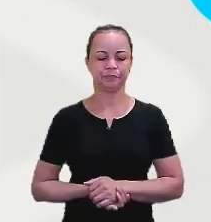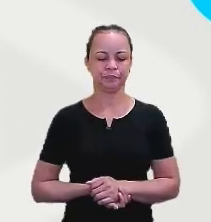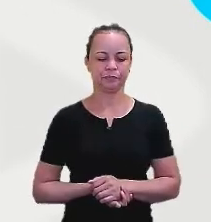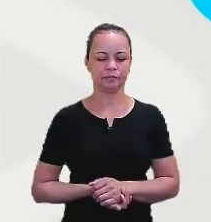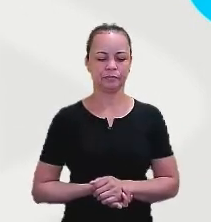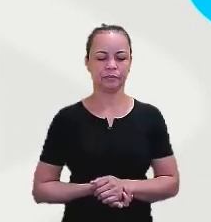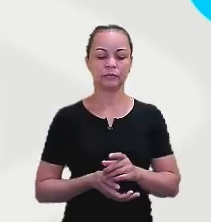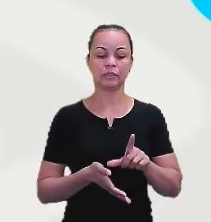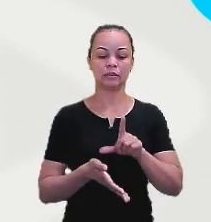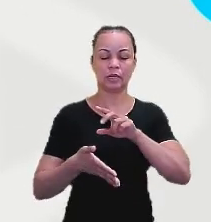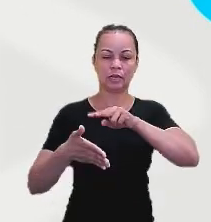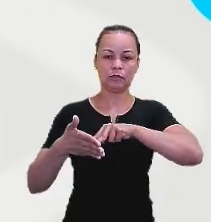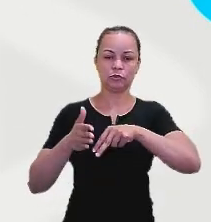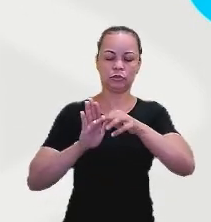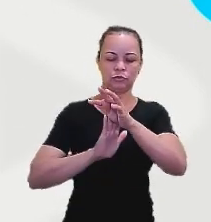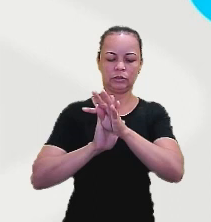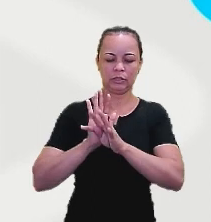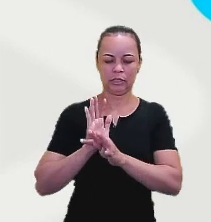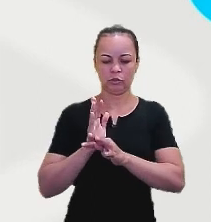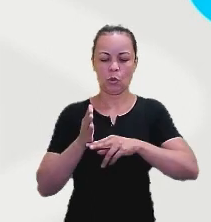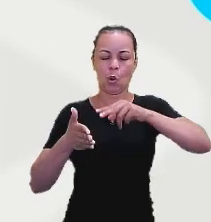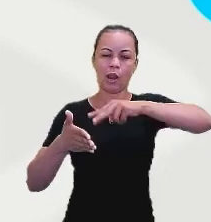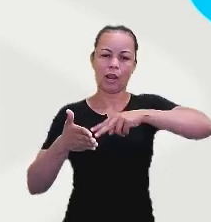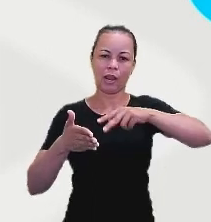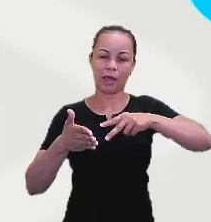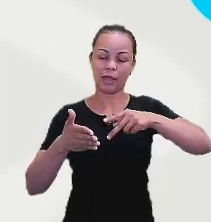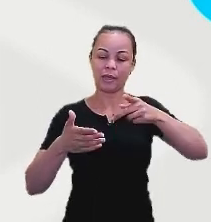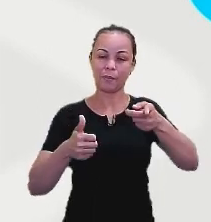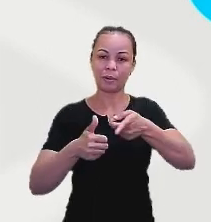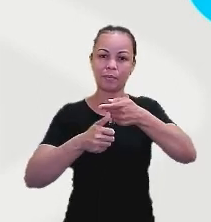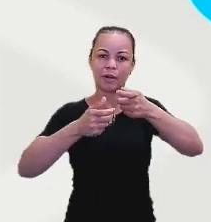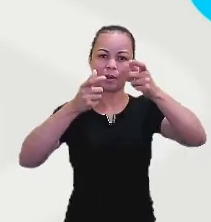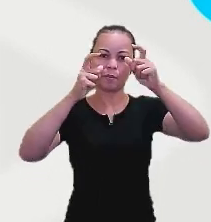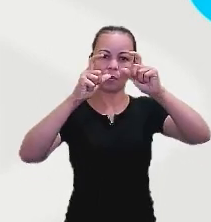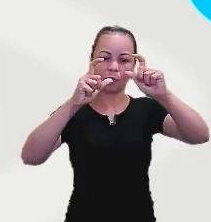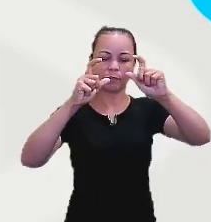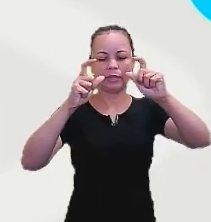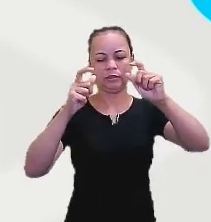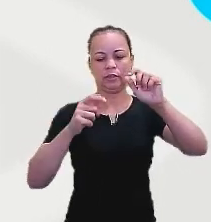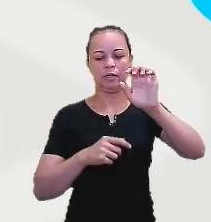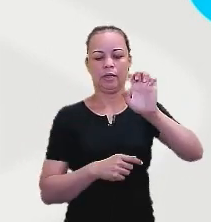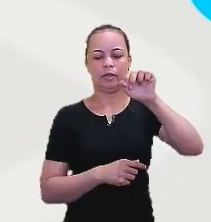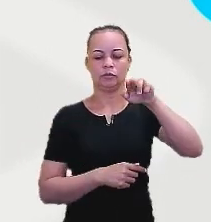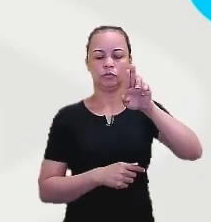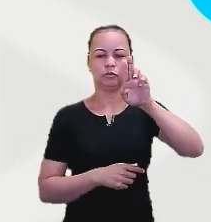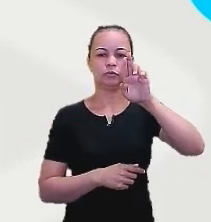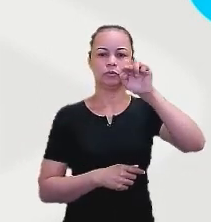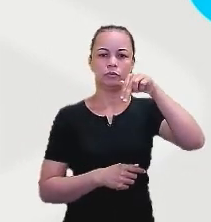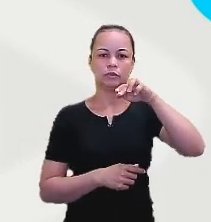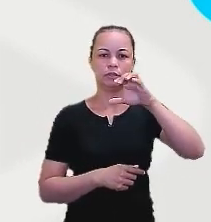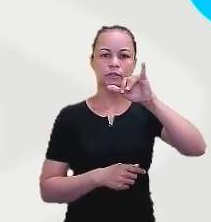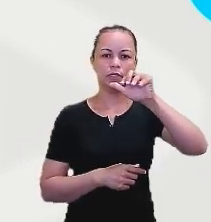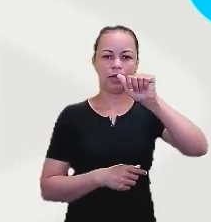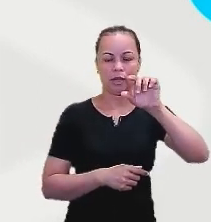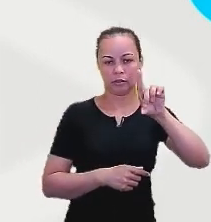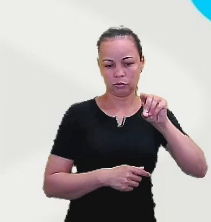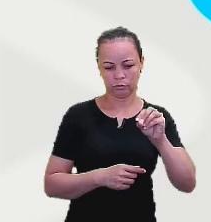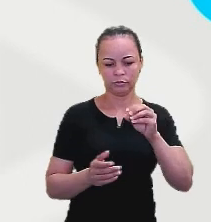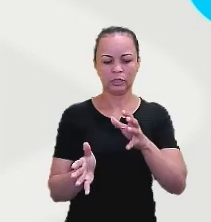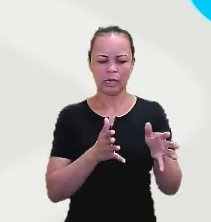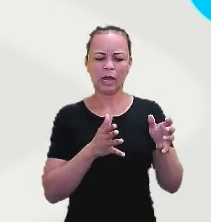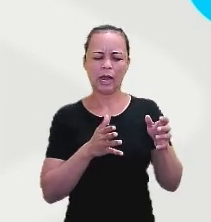Antes da leitura do texto, leia primeiramente o enunciado. Busque entender o que a questão está pedindo.